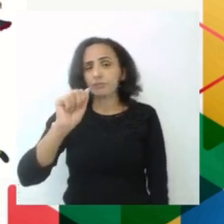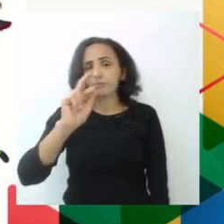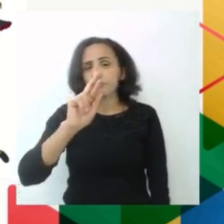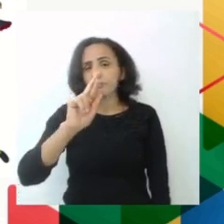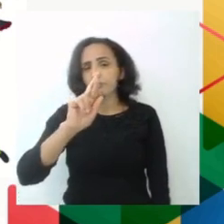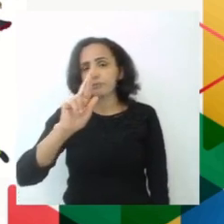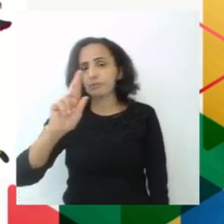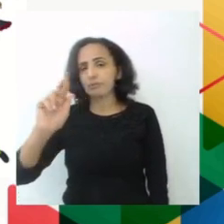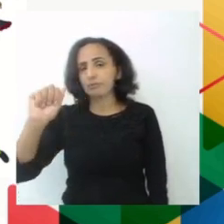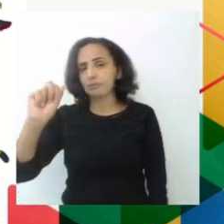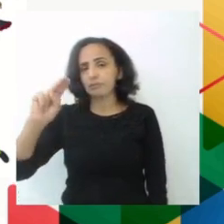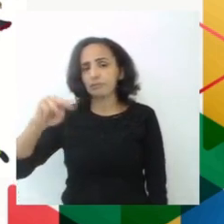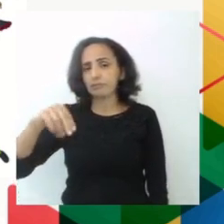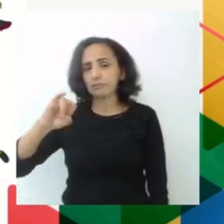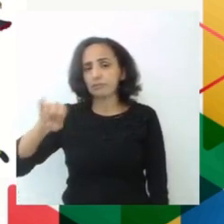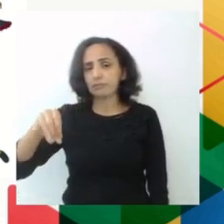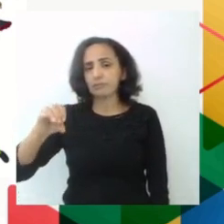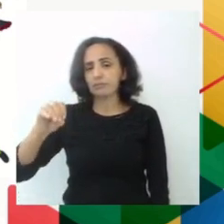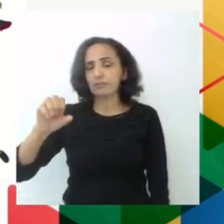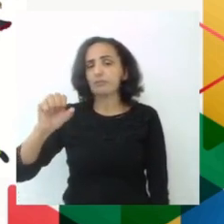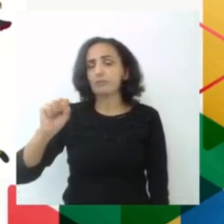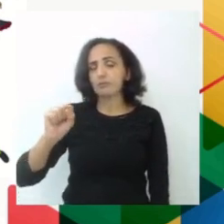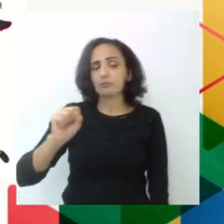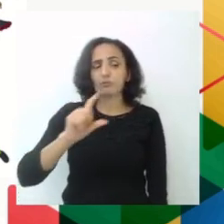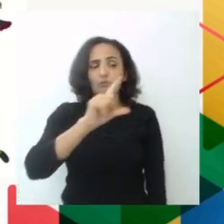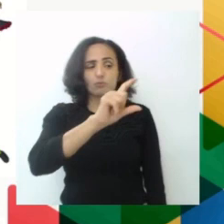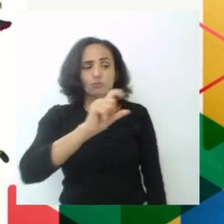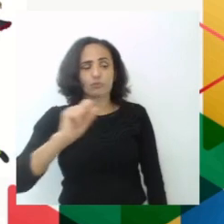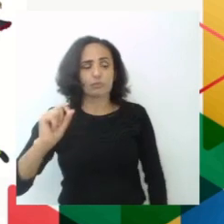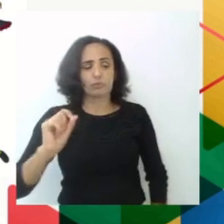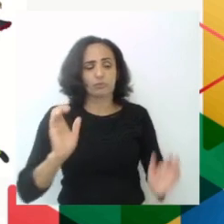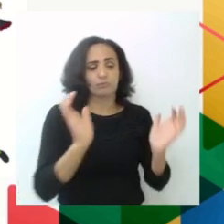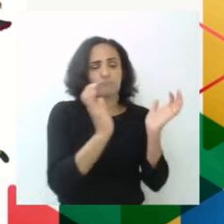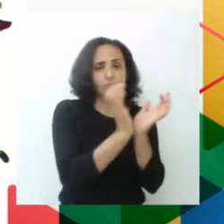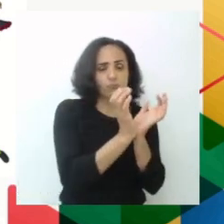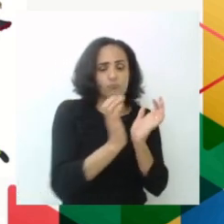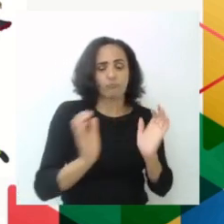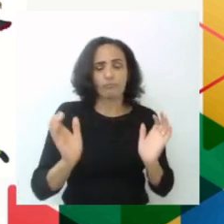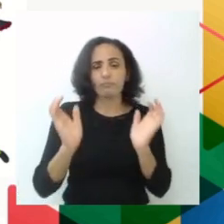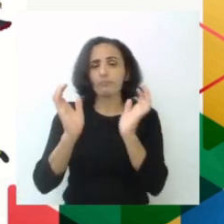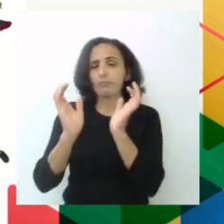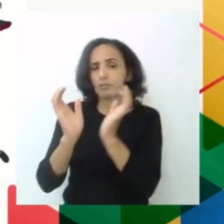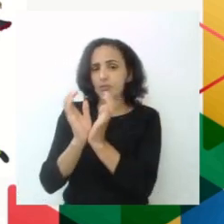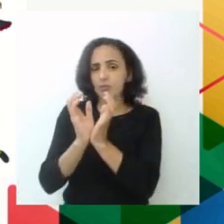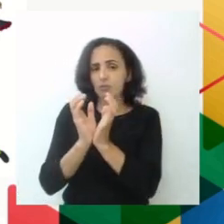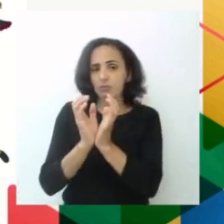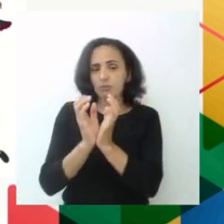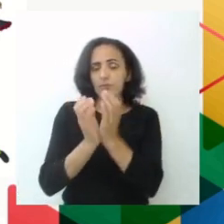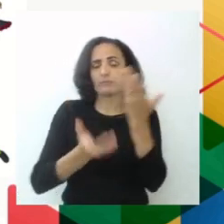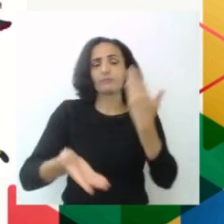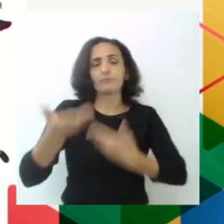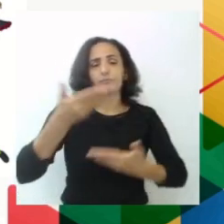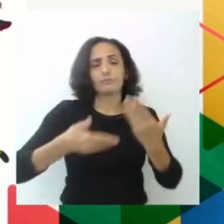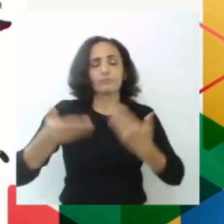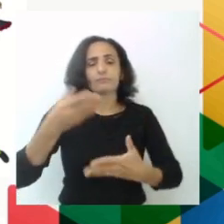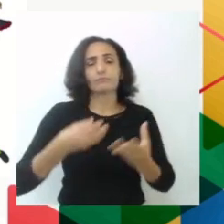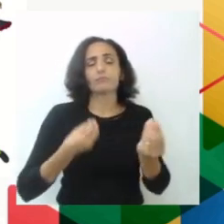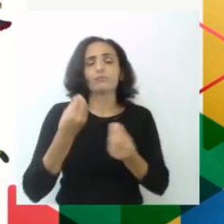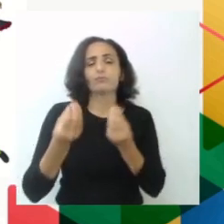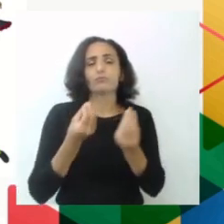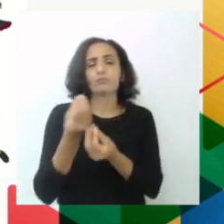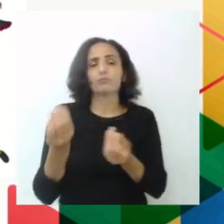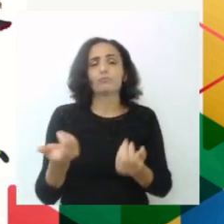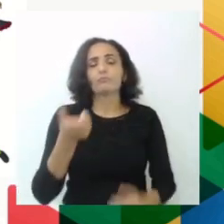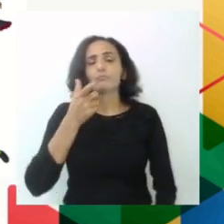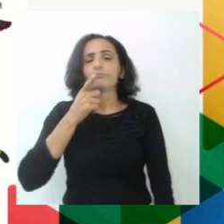aí 2 times entre 10 para fazer um jogo. E de quantas formas